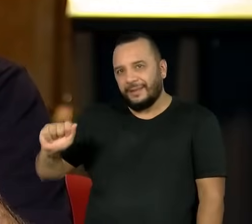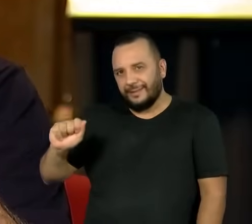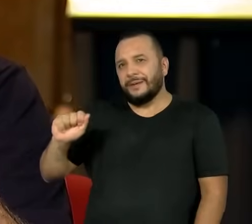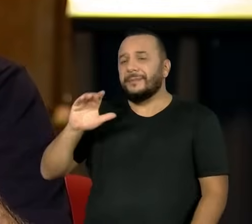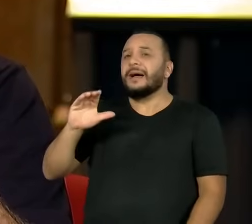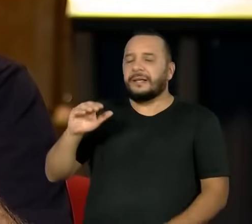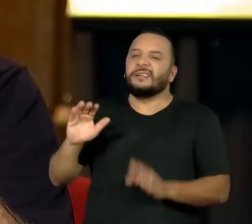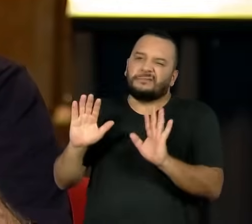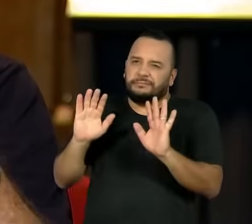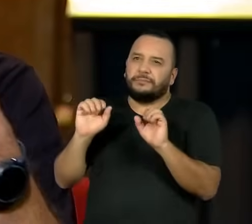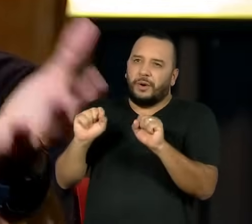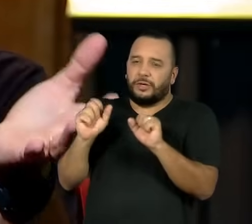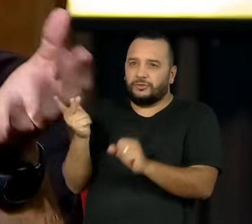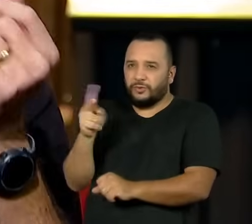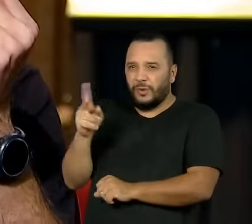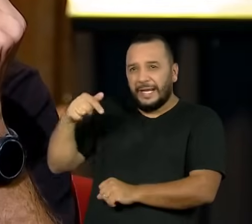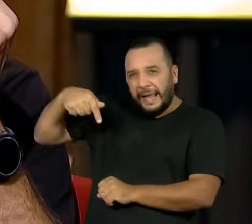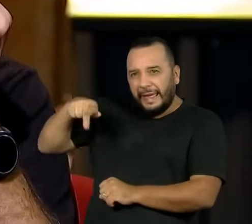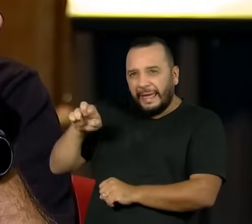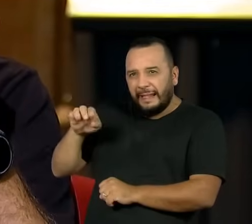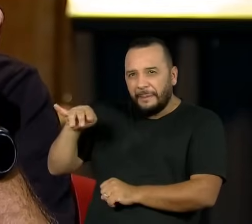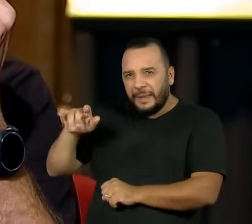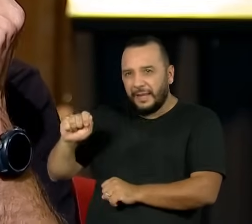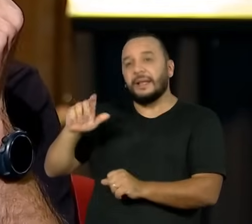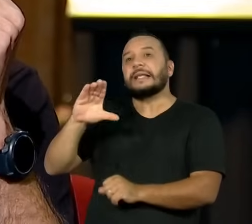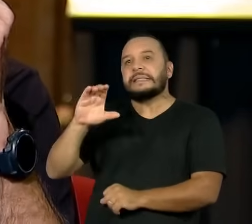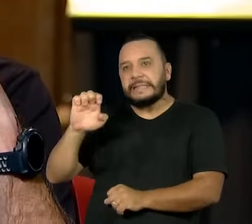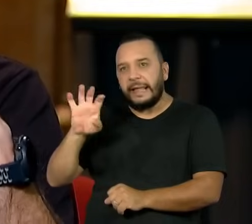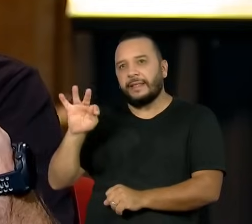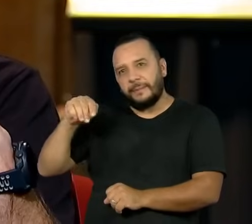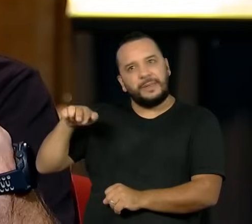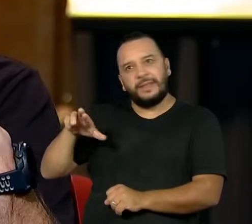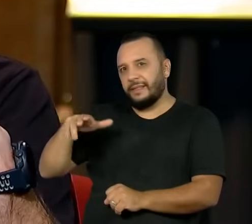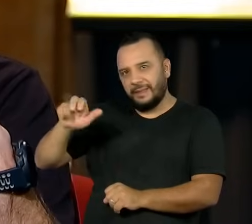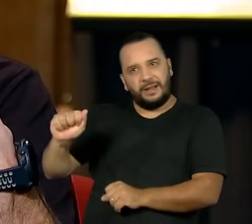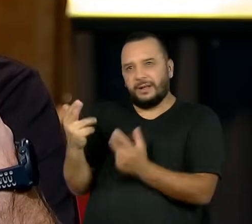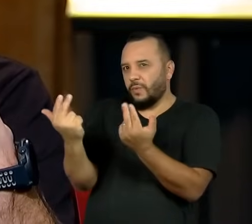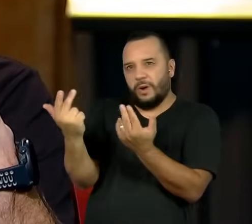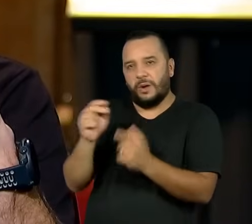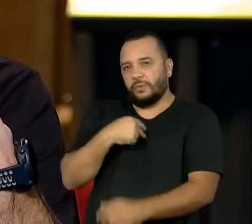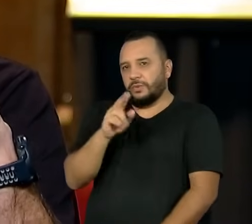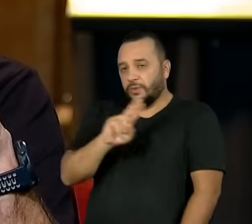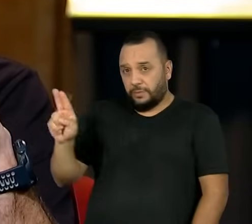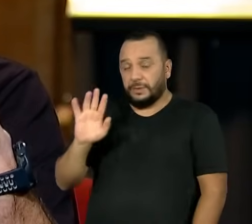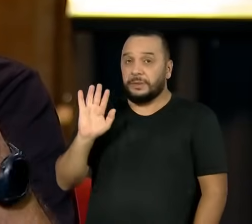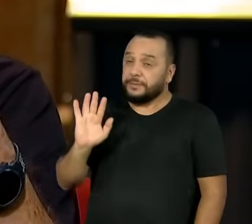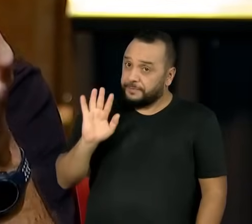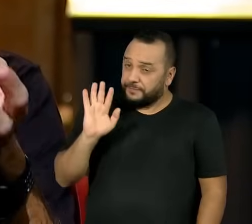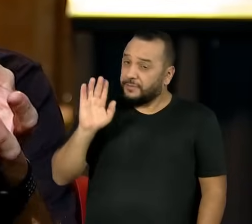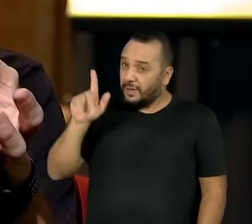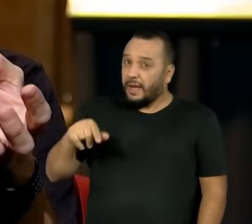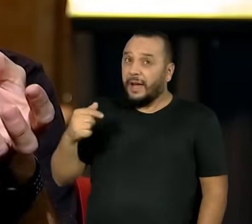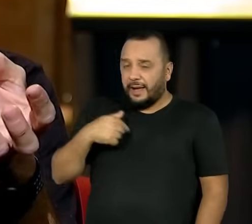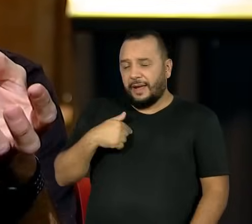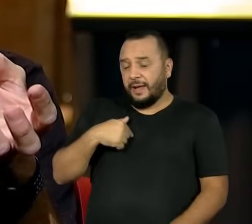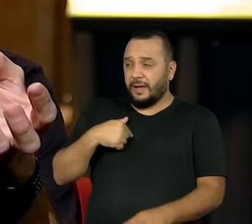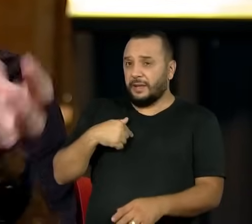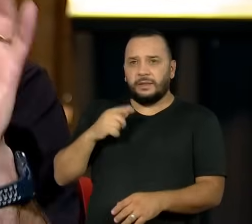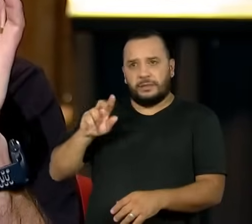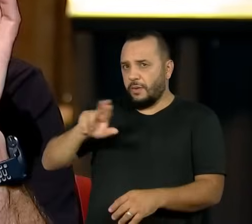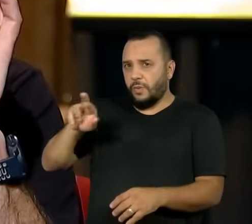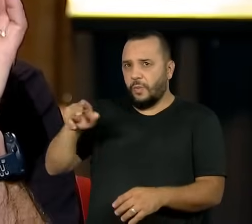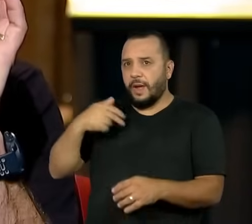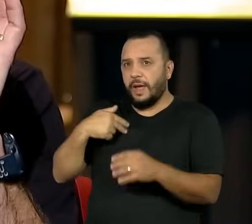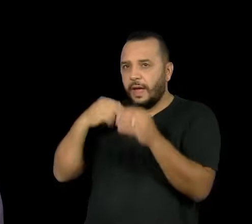É ketamine em inglês e cetamina em português. Então a cetamina é uma substância que eu não diria que é um